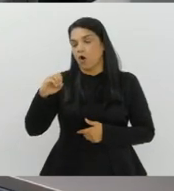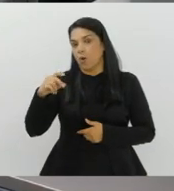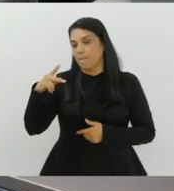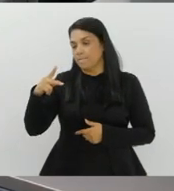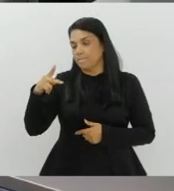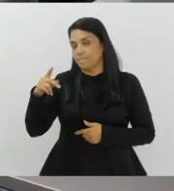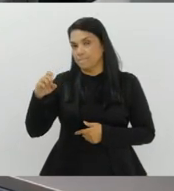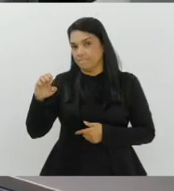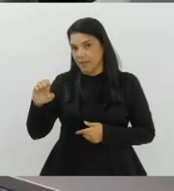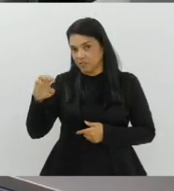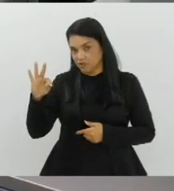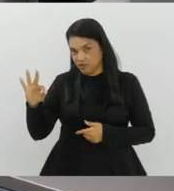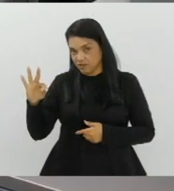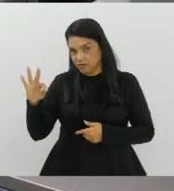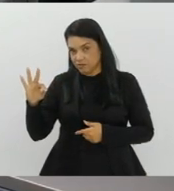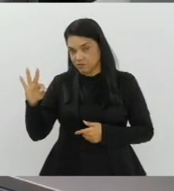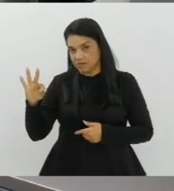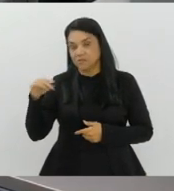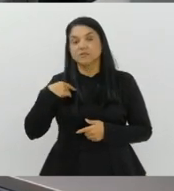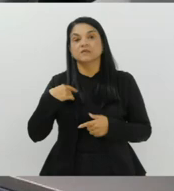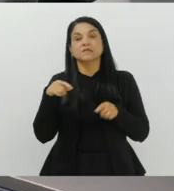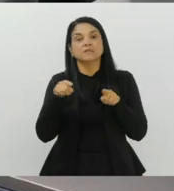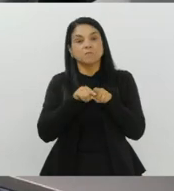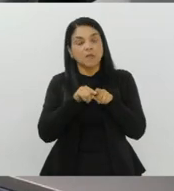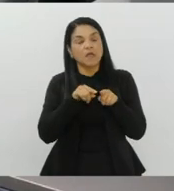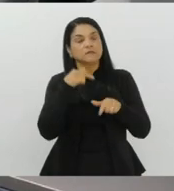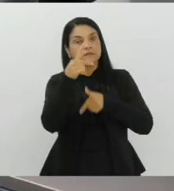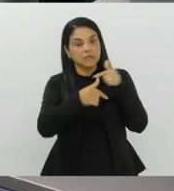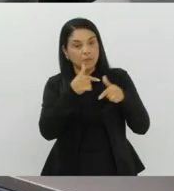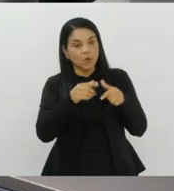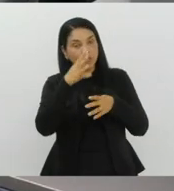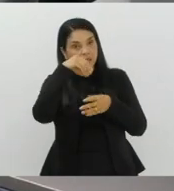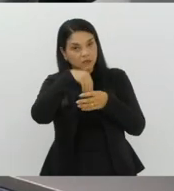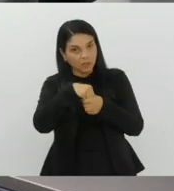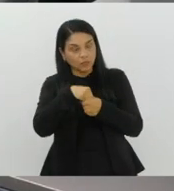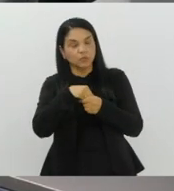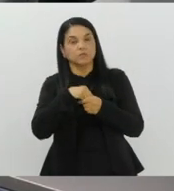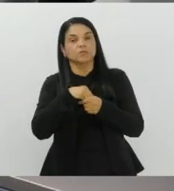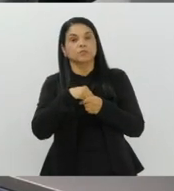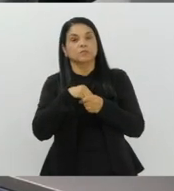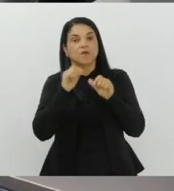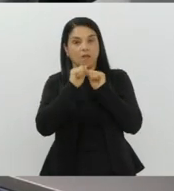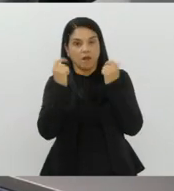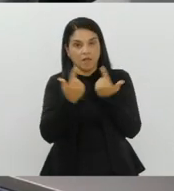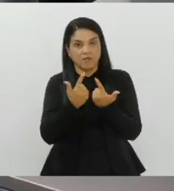a Copete que prestou serviço para a CPI aqui na Alerj, que são